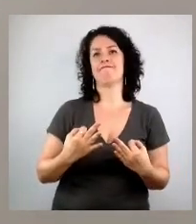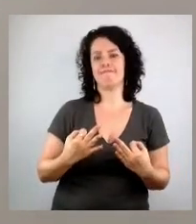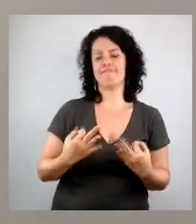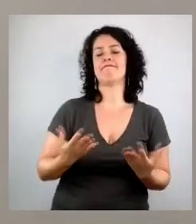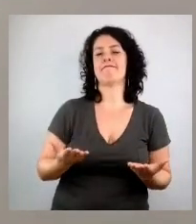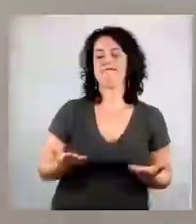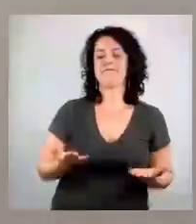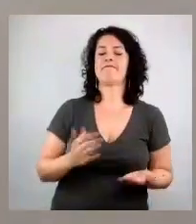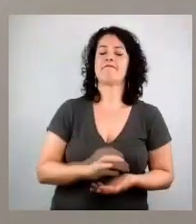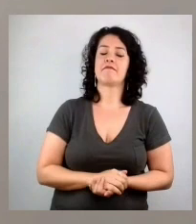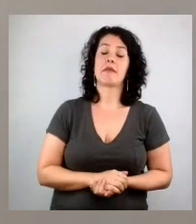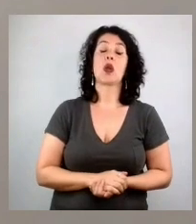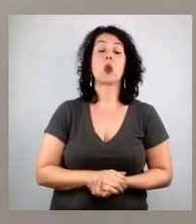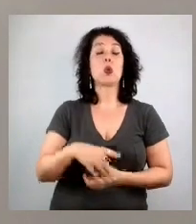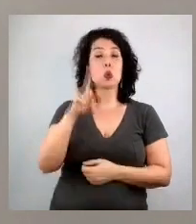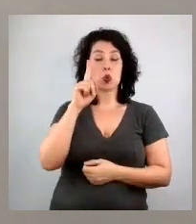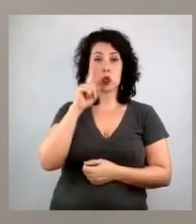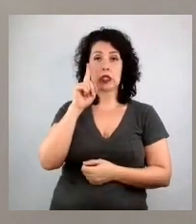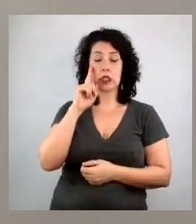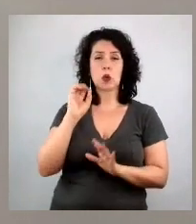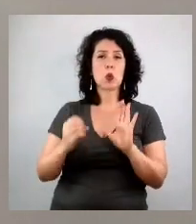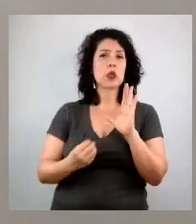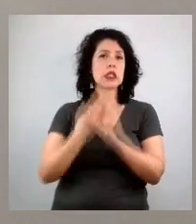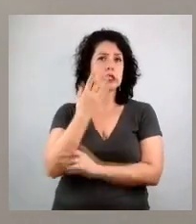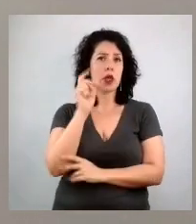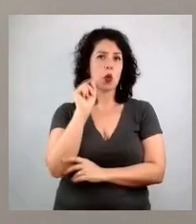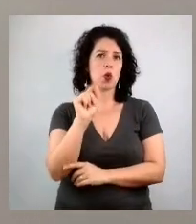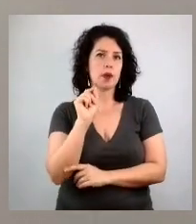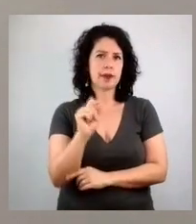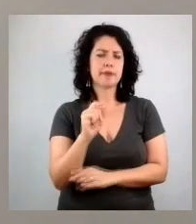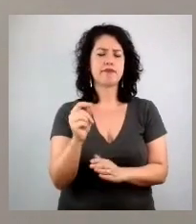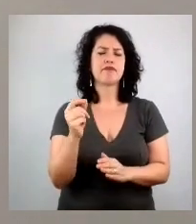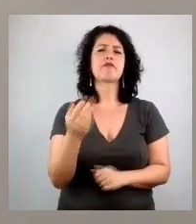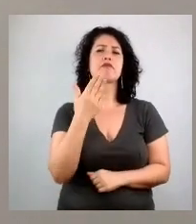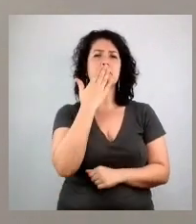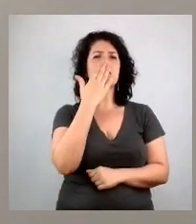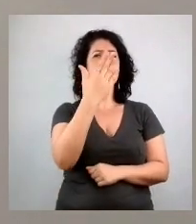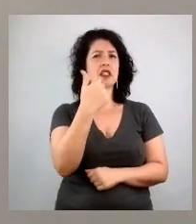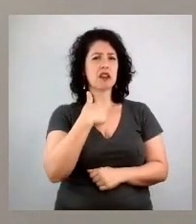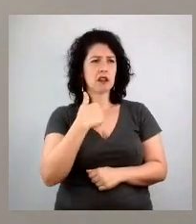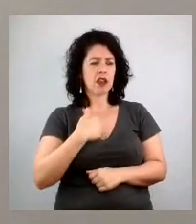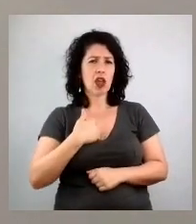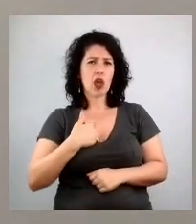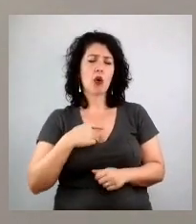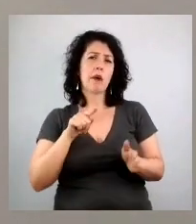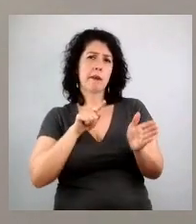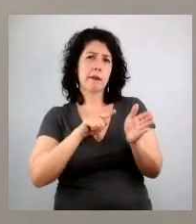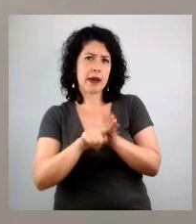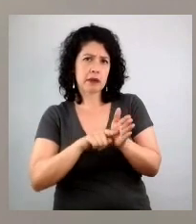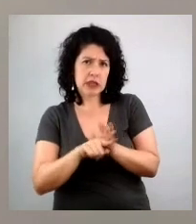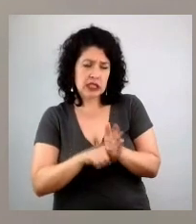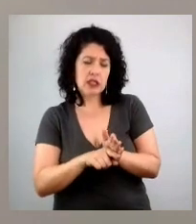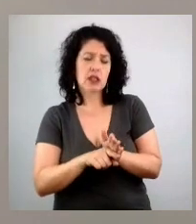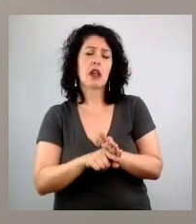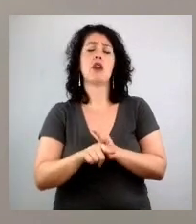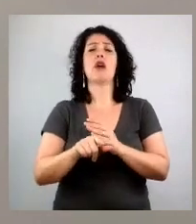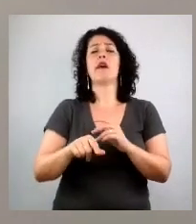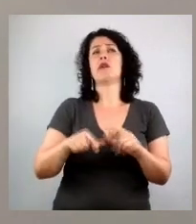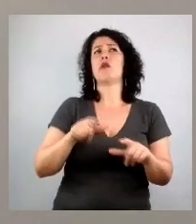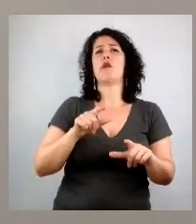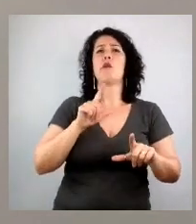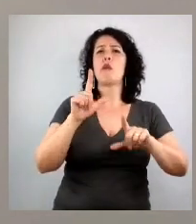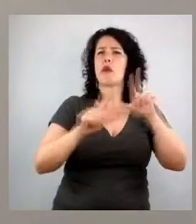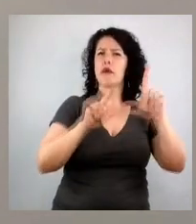certo dia, me pediram para fazer uma pesquisa, que é uma das coisas que eu mais gosto de fazer, sobre um programa que não existia, e é uma